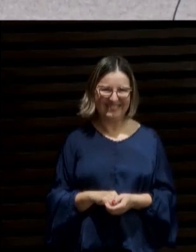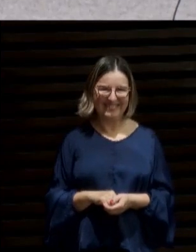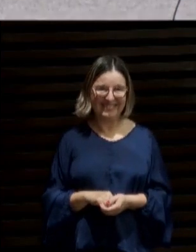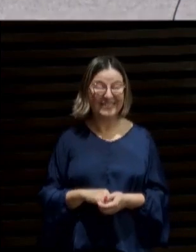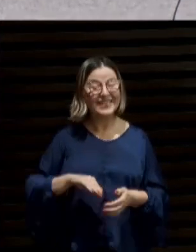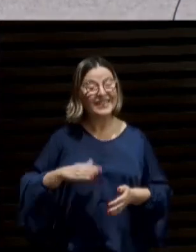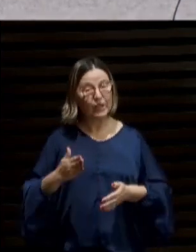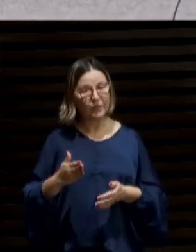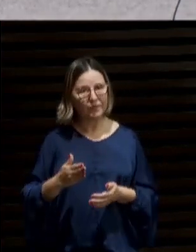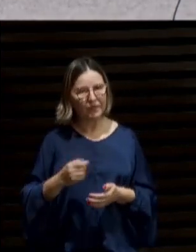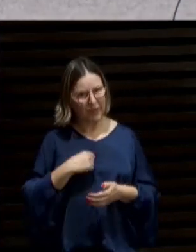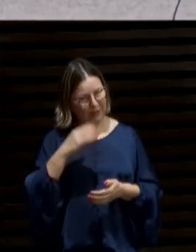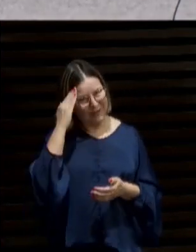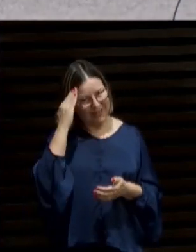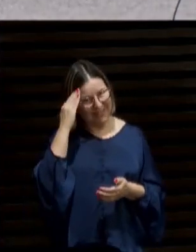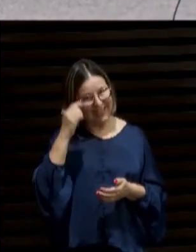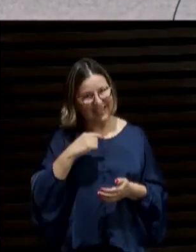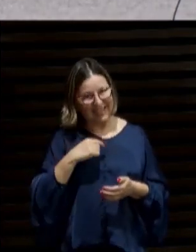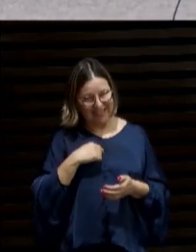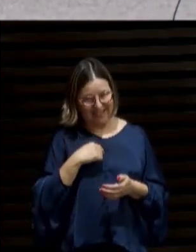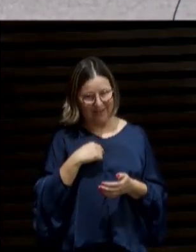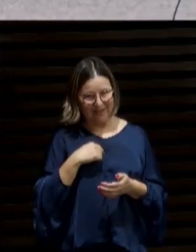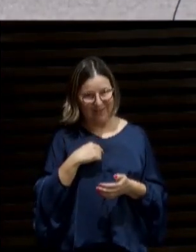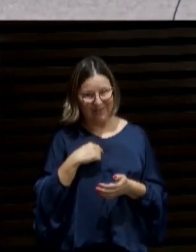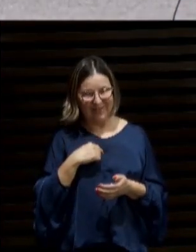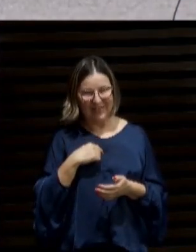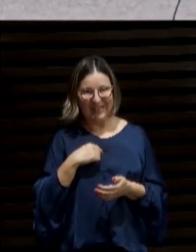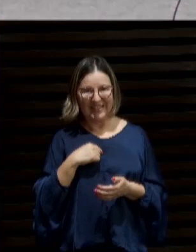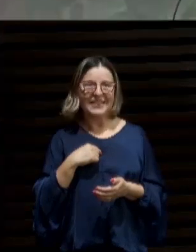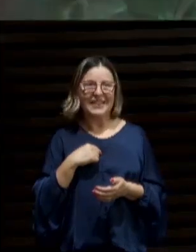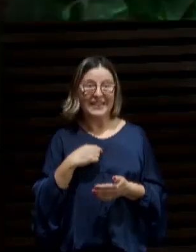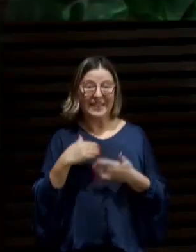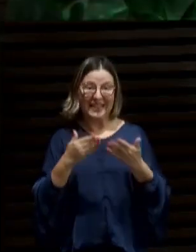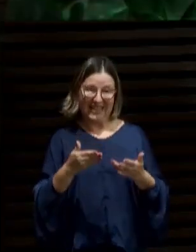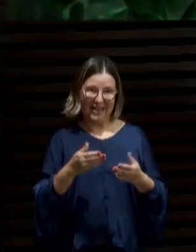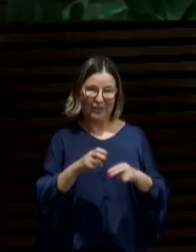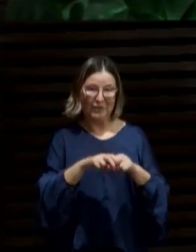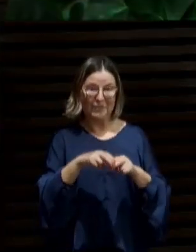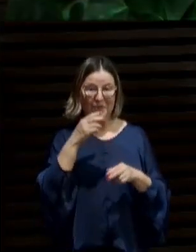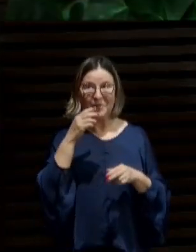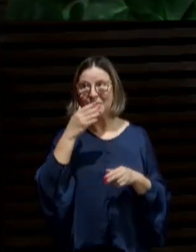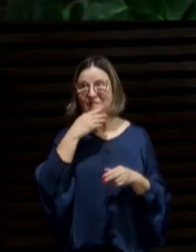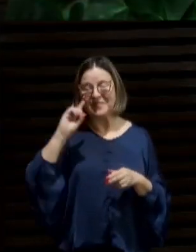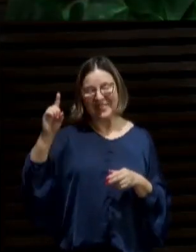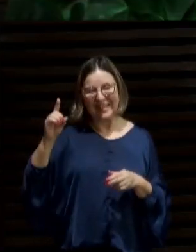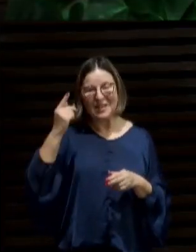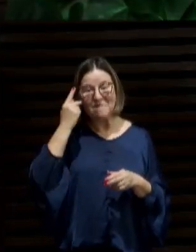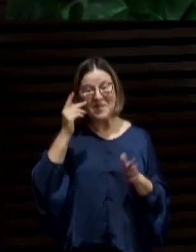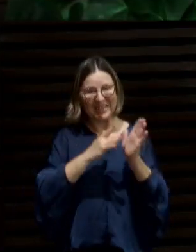Então, eu sei que eu fui dado pelo Pai ao Filho. E uma vez dado ao